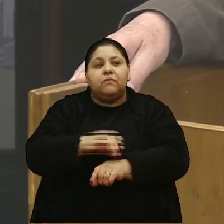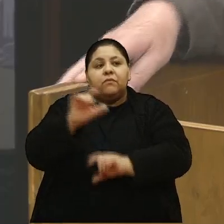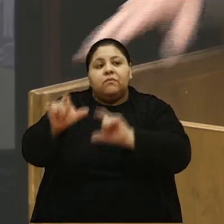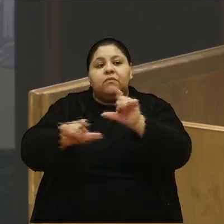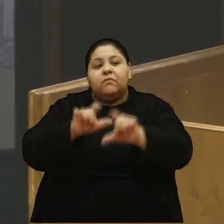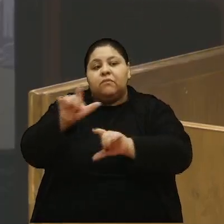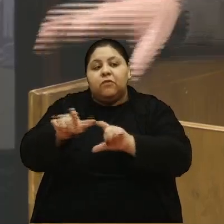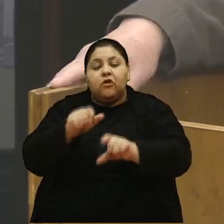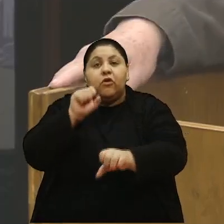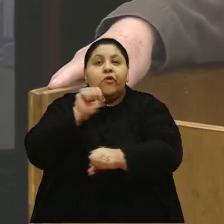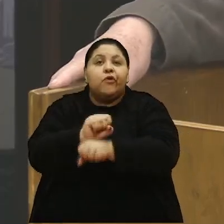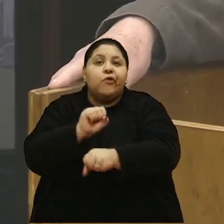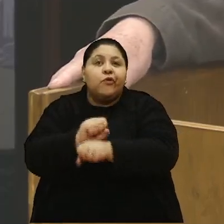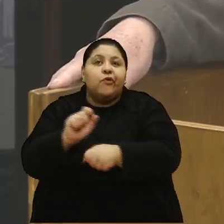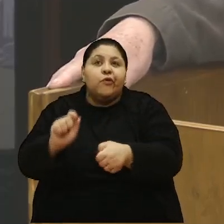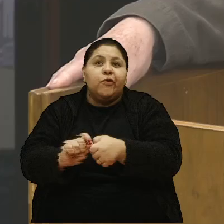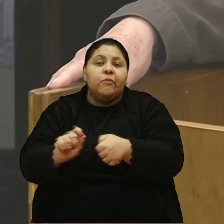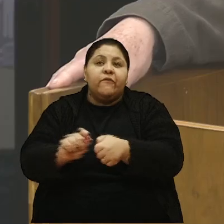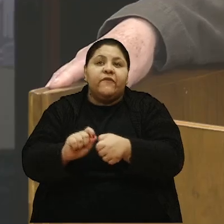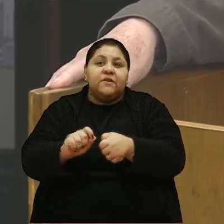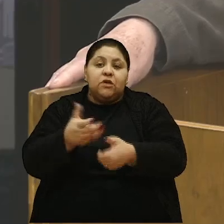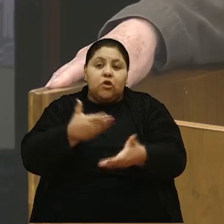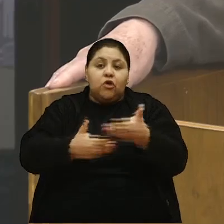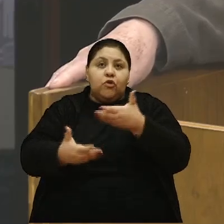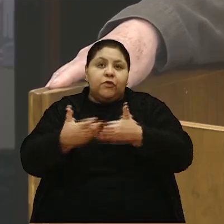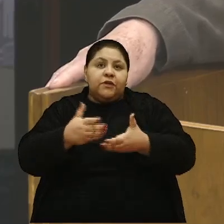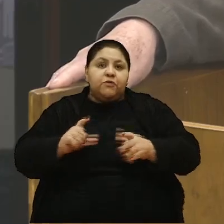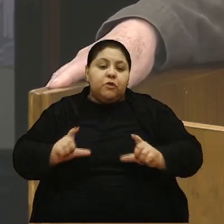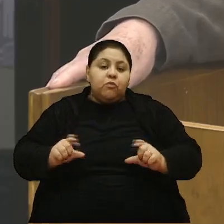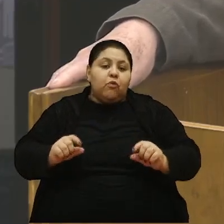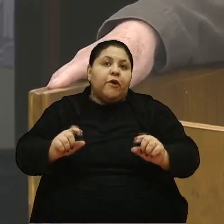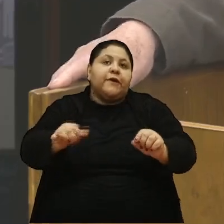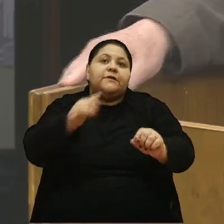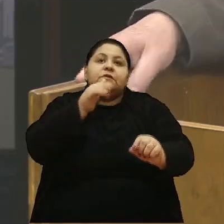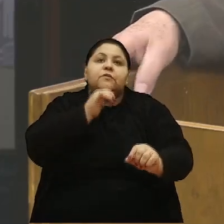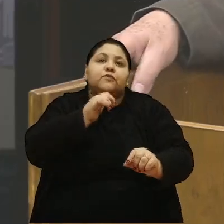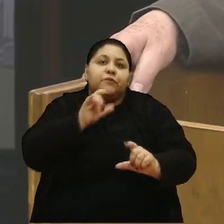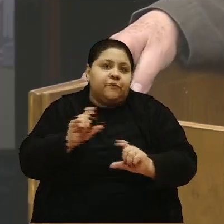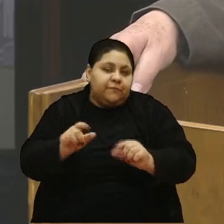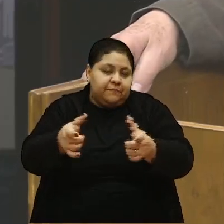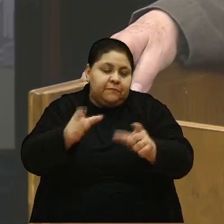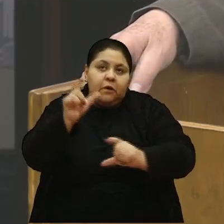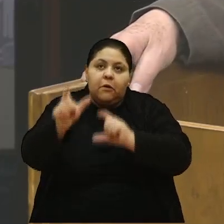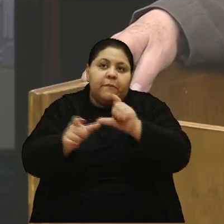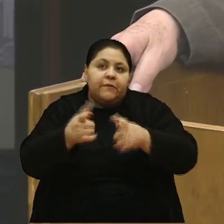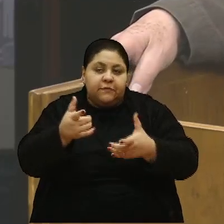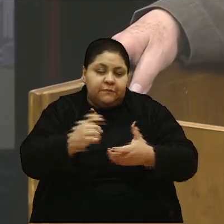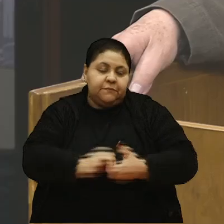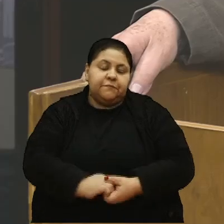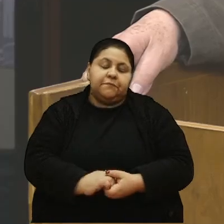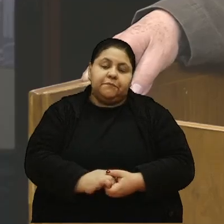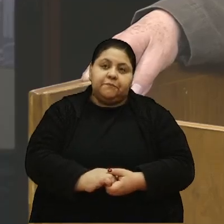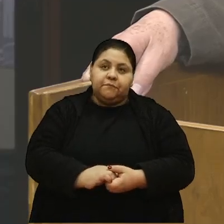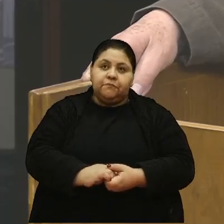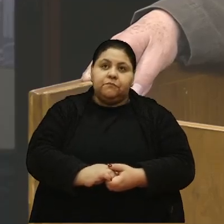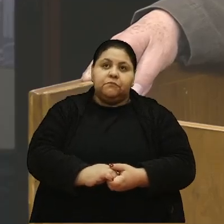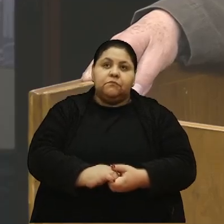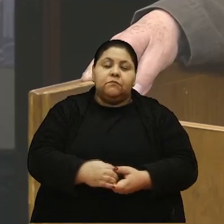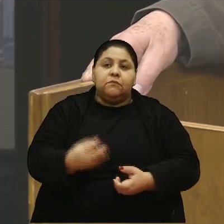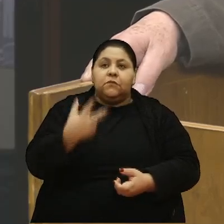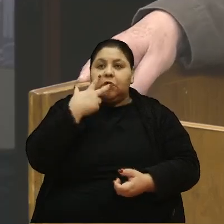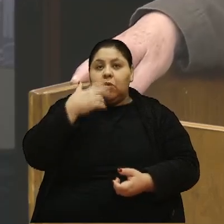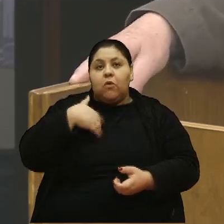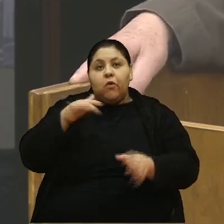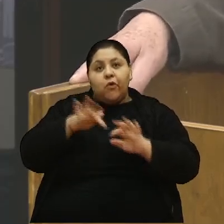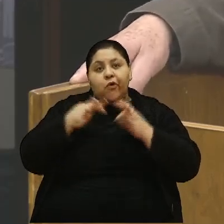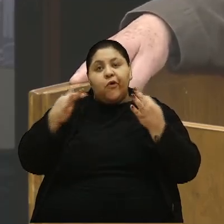está esperando para fazer uma biópsia para um câncer, tá? Pessoas que, como o meu familiar